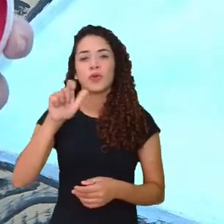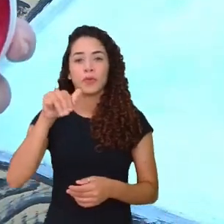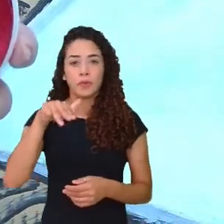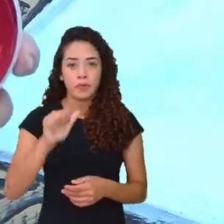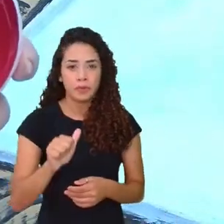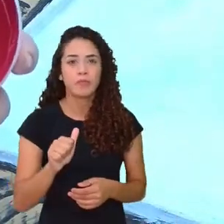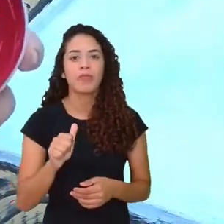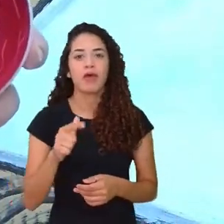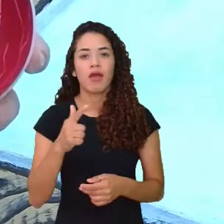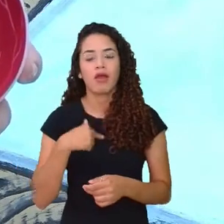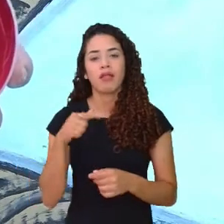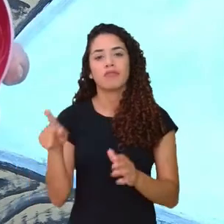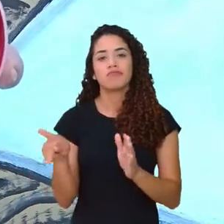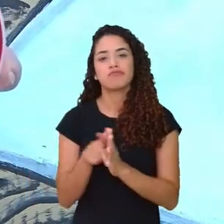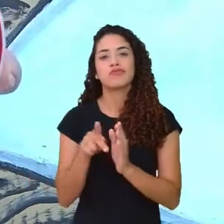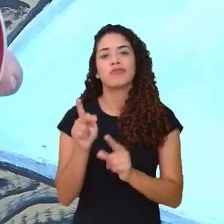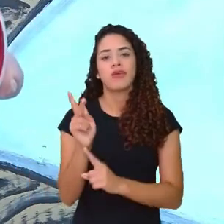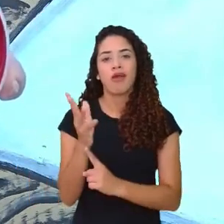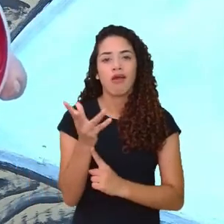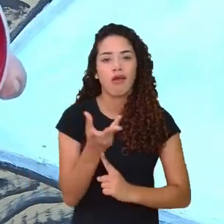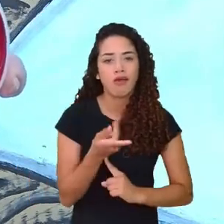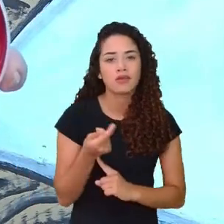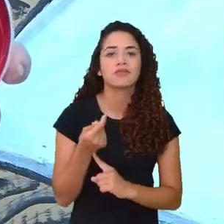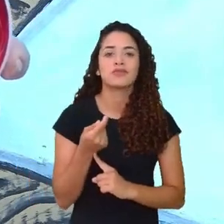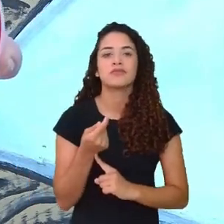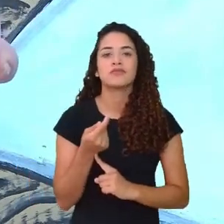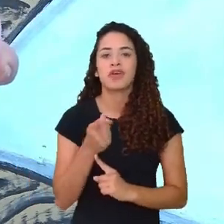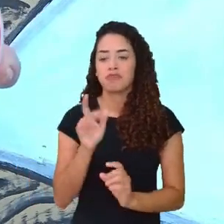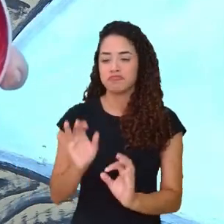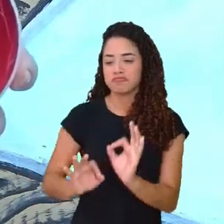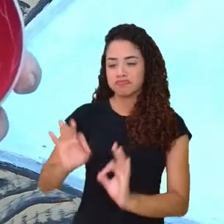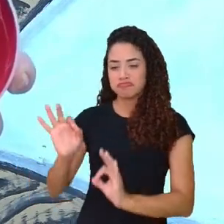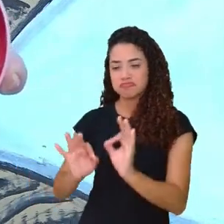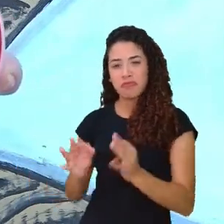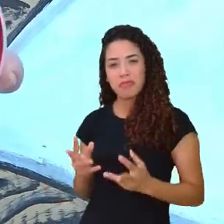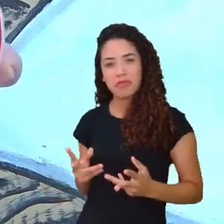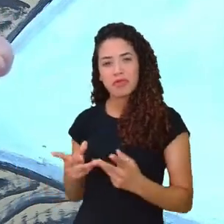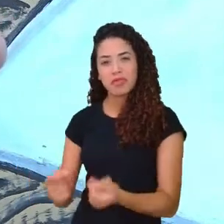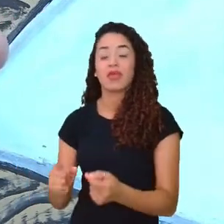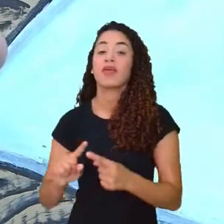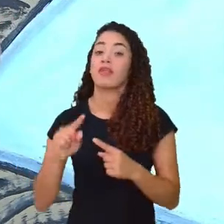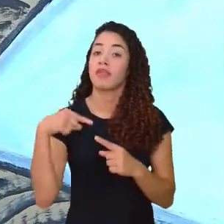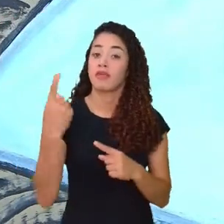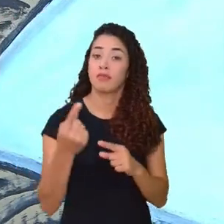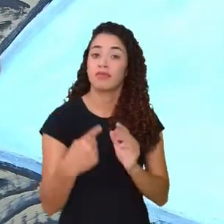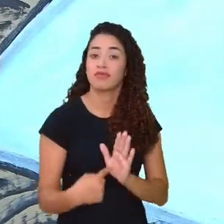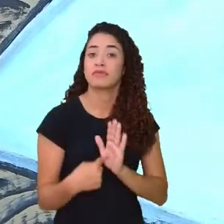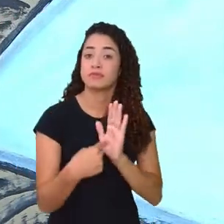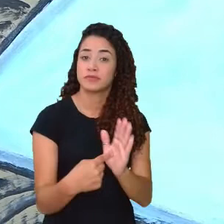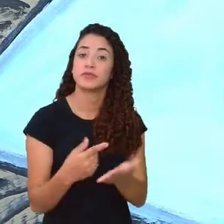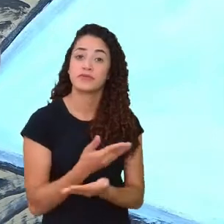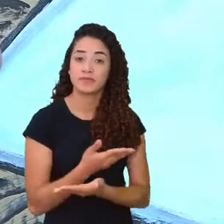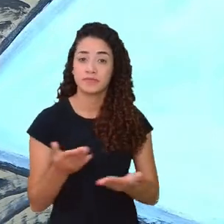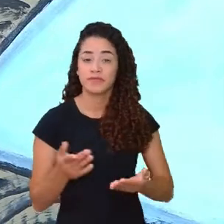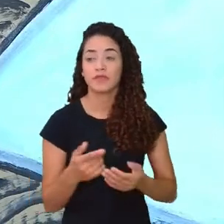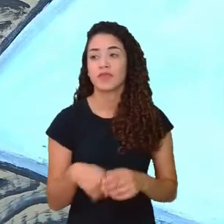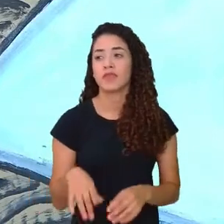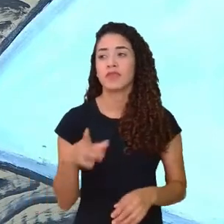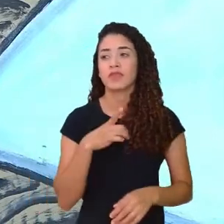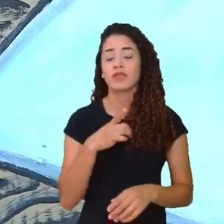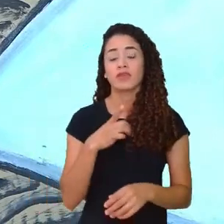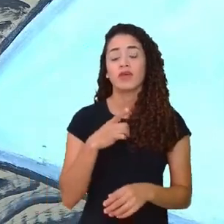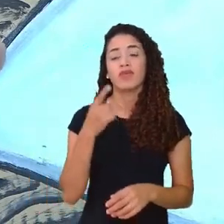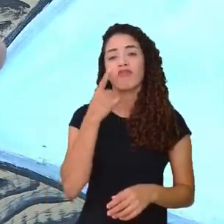os seus dons artísticos para representar isso aqui para a gente, que depois eu digo a vocês o que era. E nesse potezinho aqui eu estou mostrando a